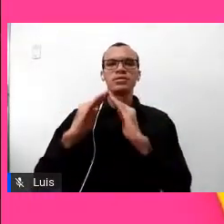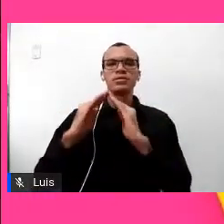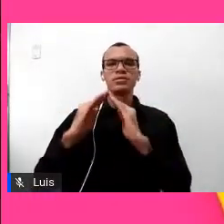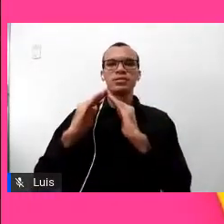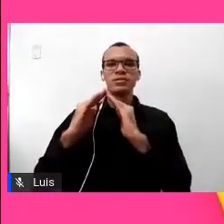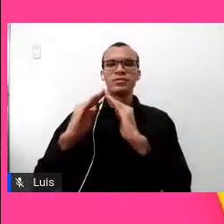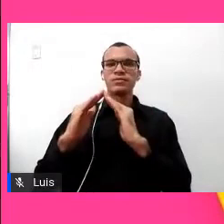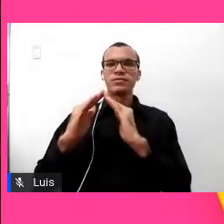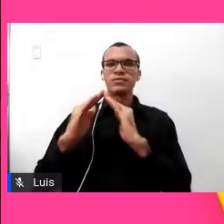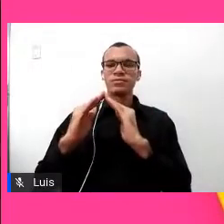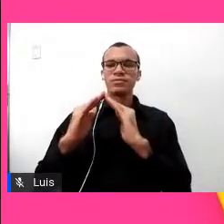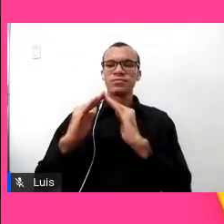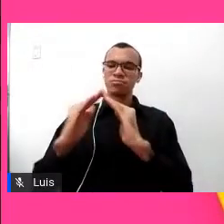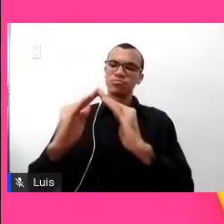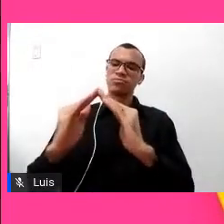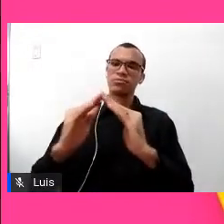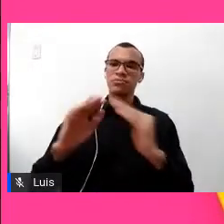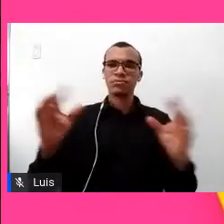pronto.